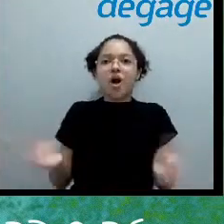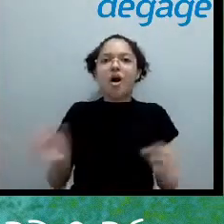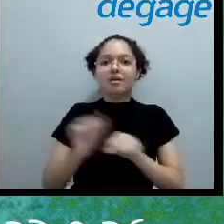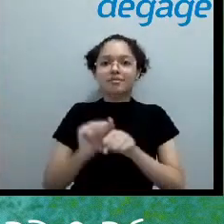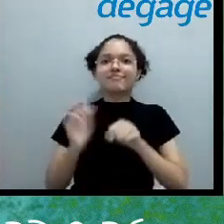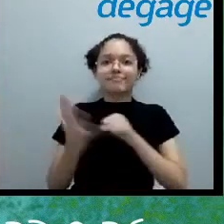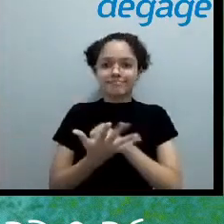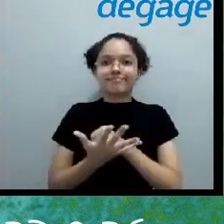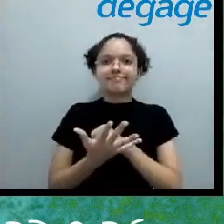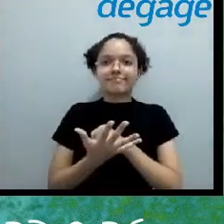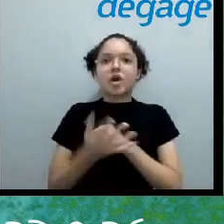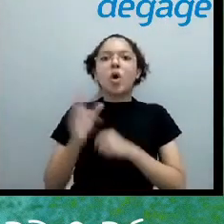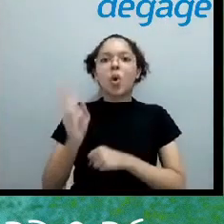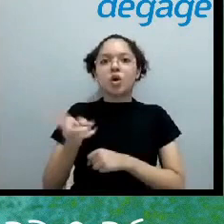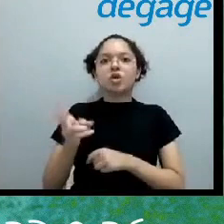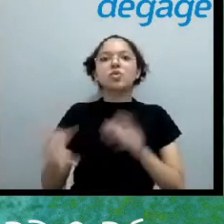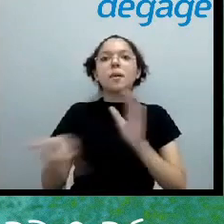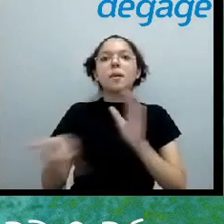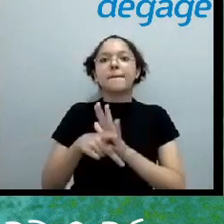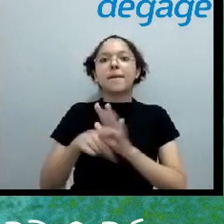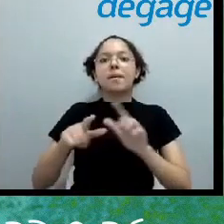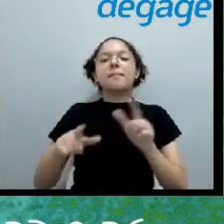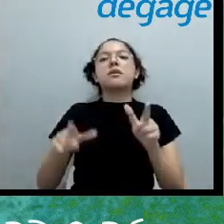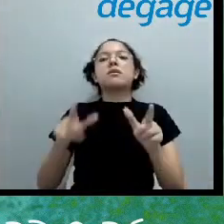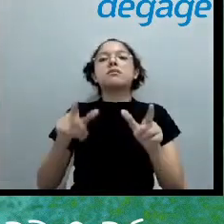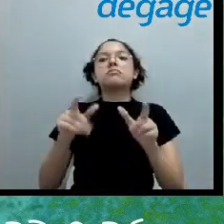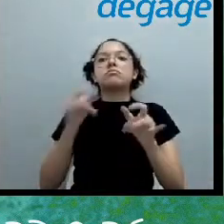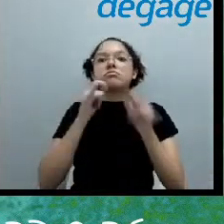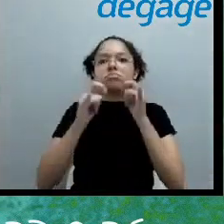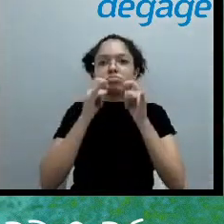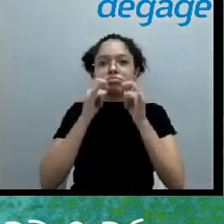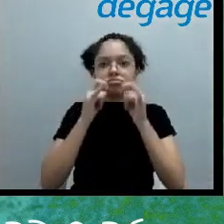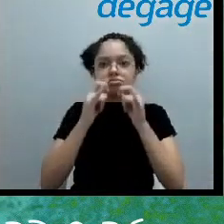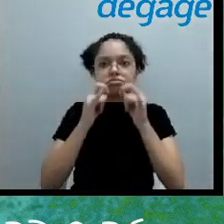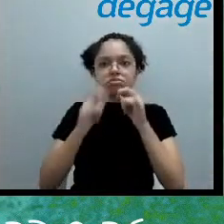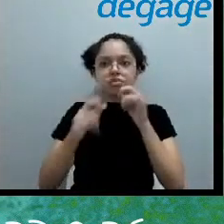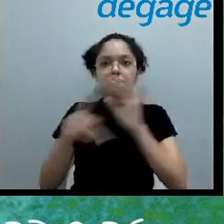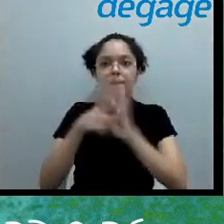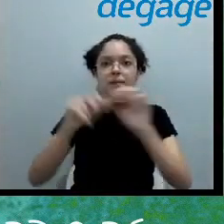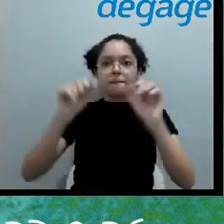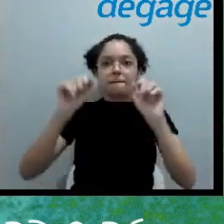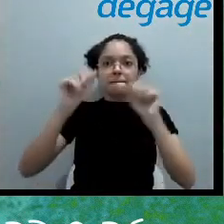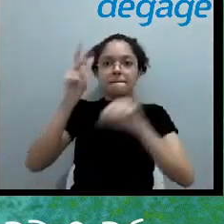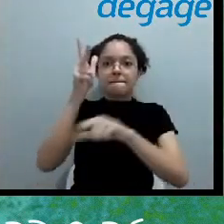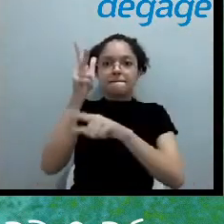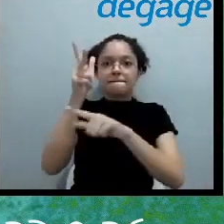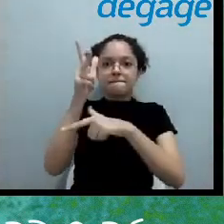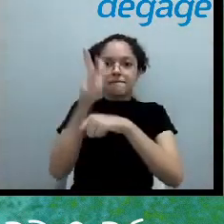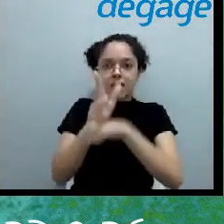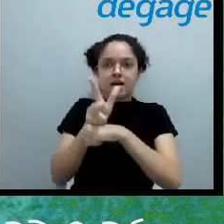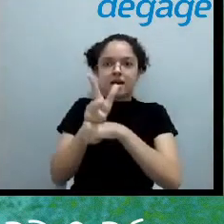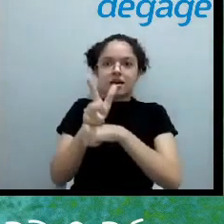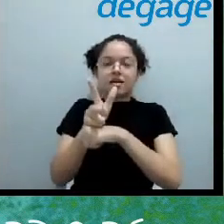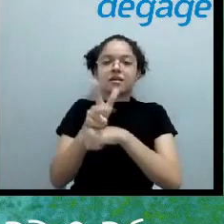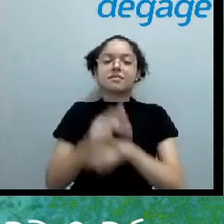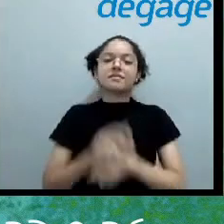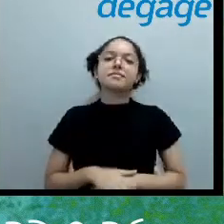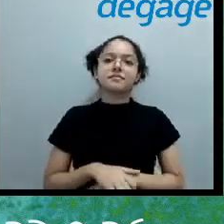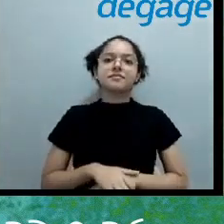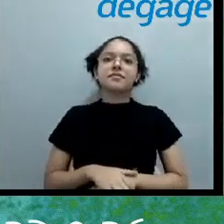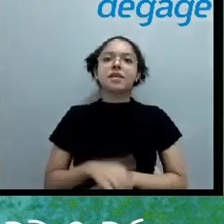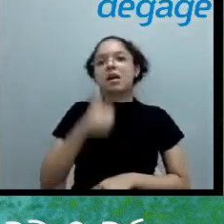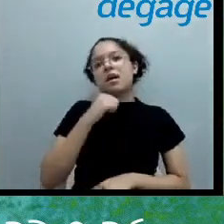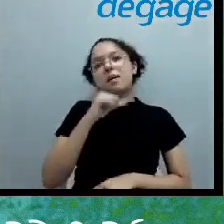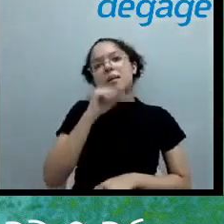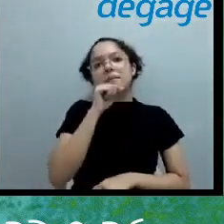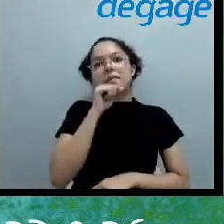fazendo atendimento virtual com os participantes com quem a gente consegue abertura para esse tipo de proposta. E o papel dessas mães, que a partir